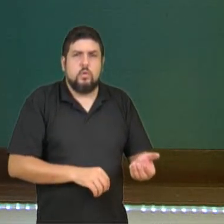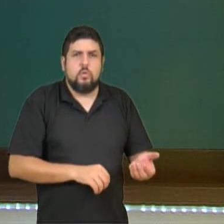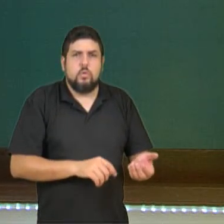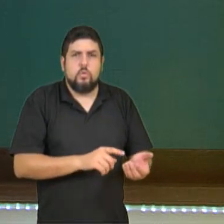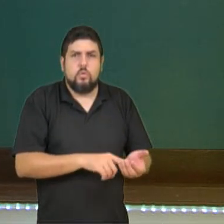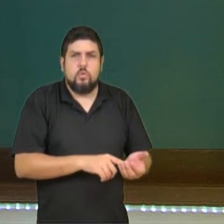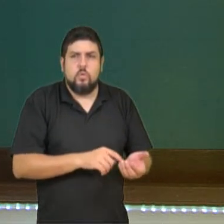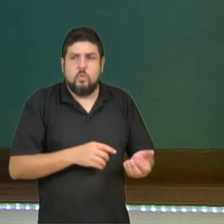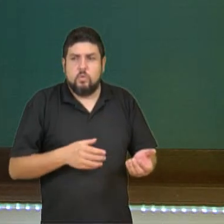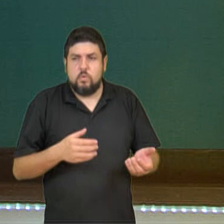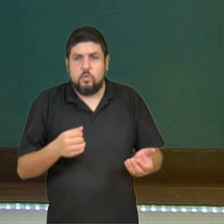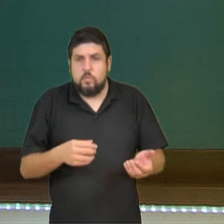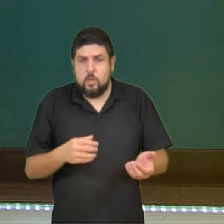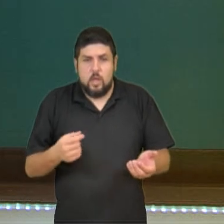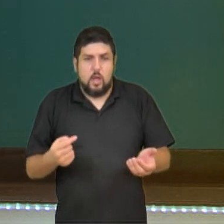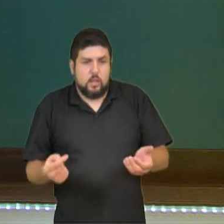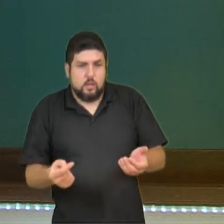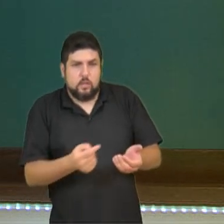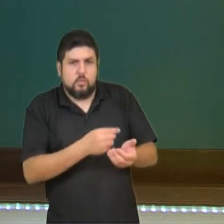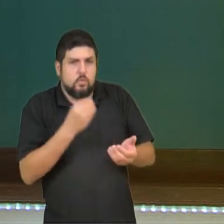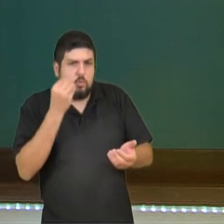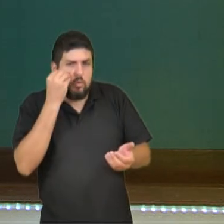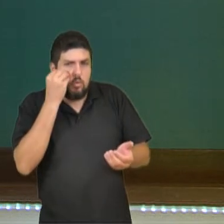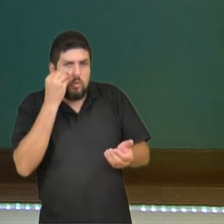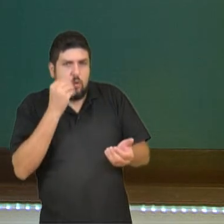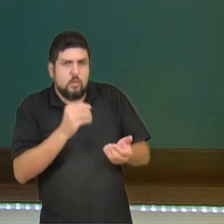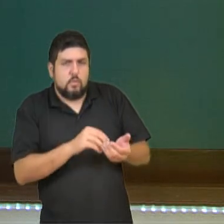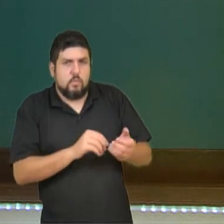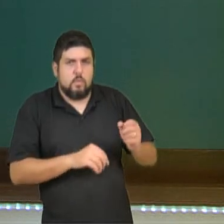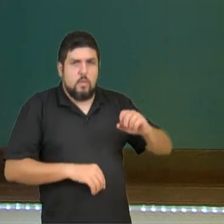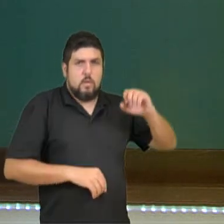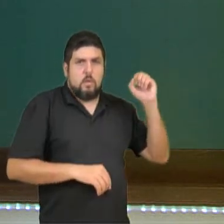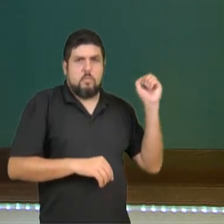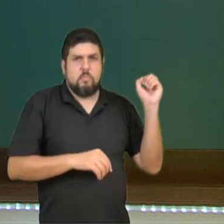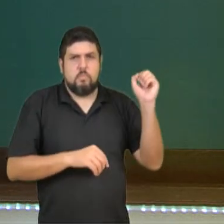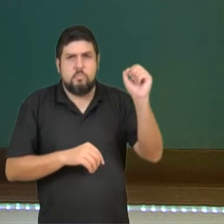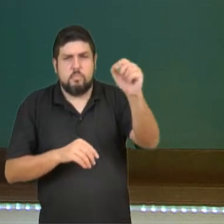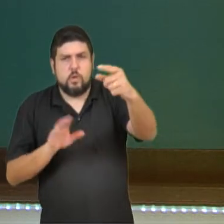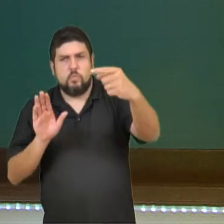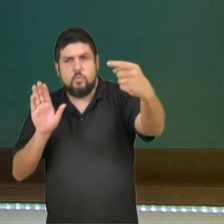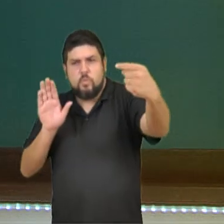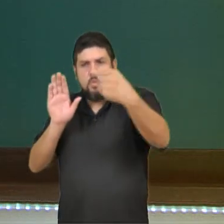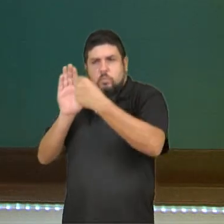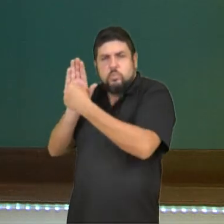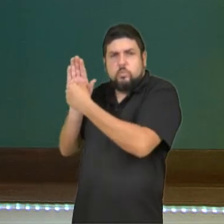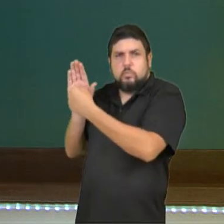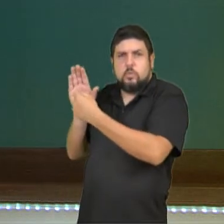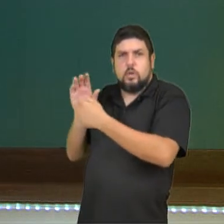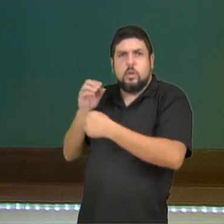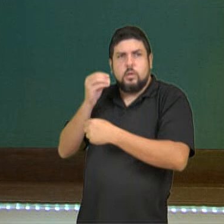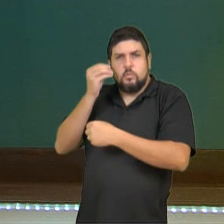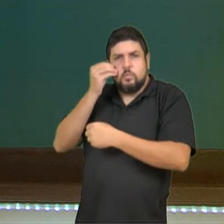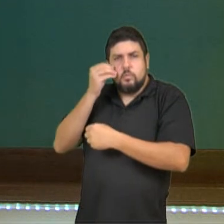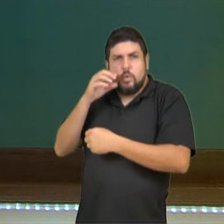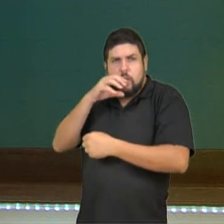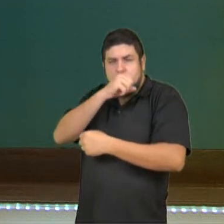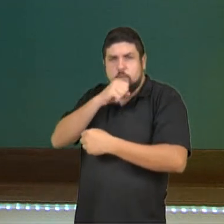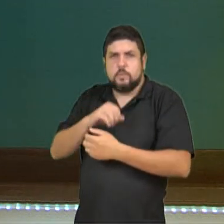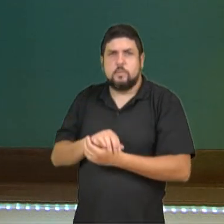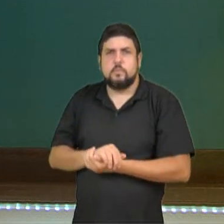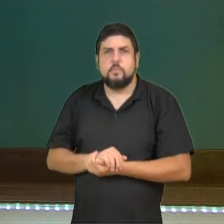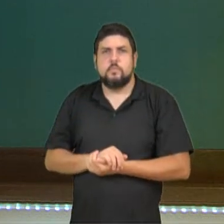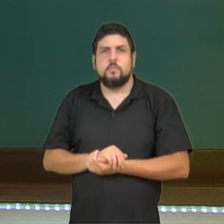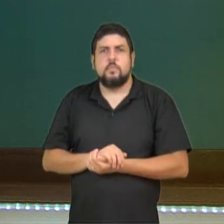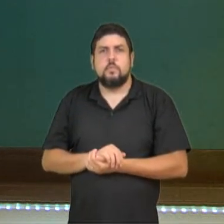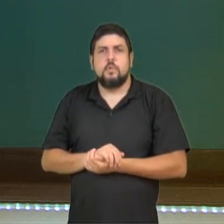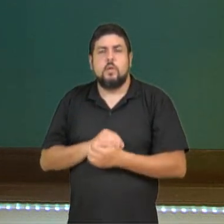estar aqui do meu lado, aquele alvo que a gente fez no exercício 1. Eu vou tentar jogar para esse alvo o mais rápido possível e tentar acertar. De